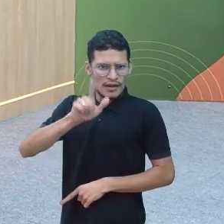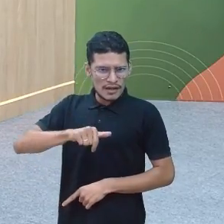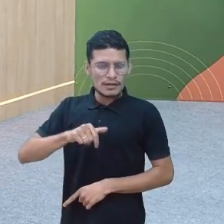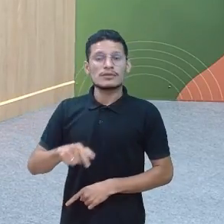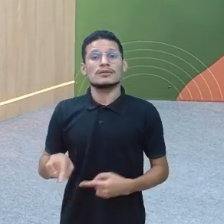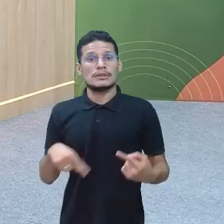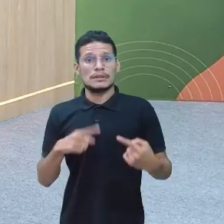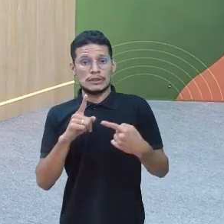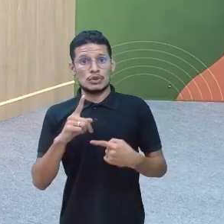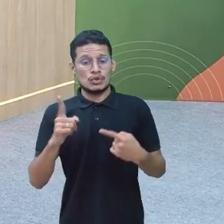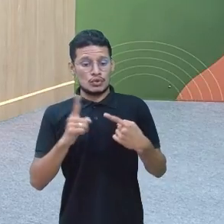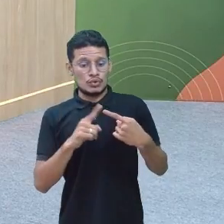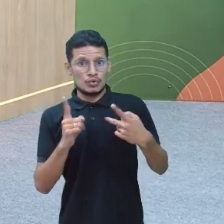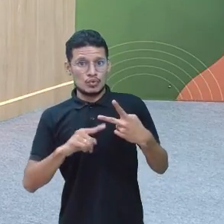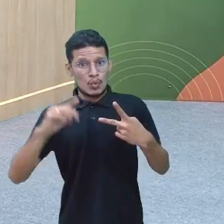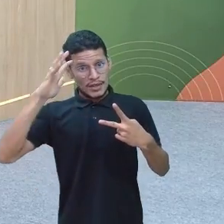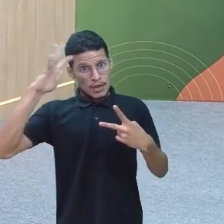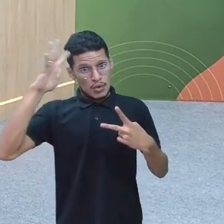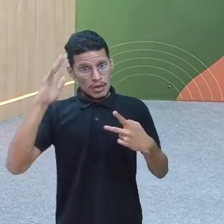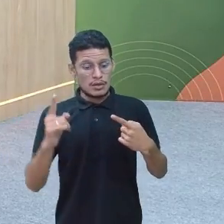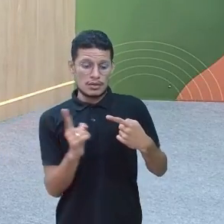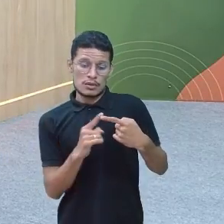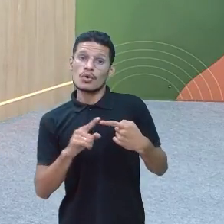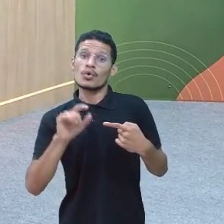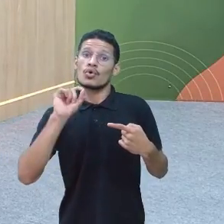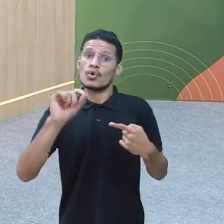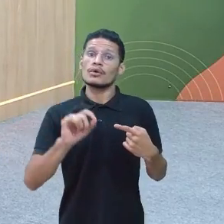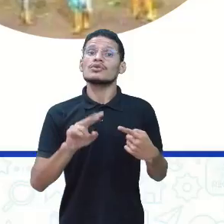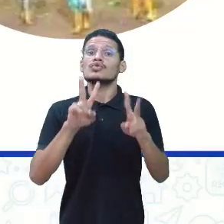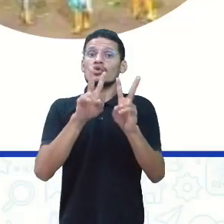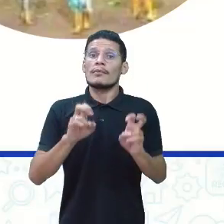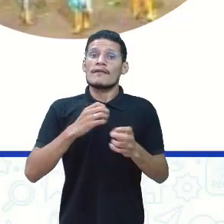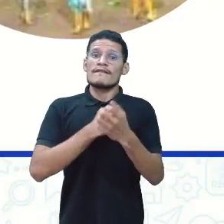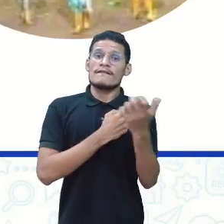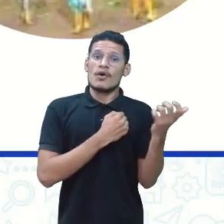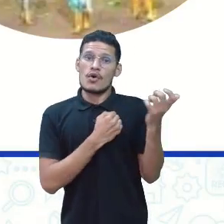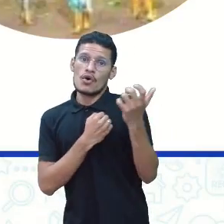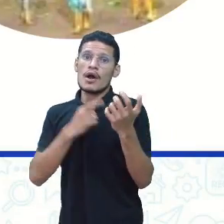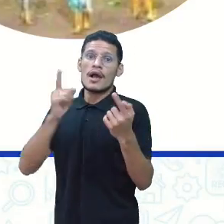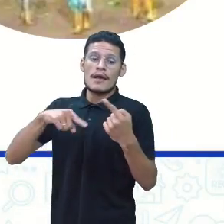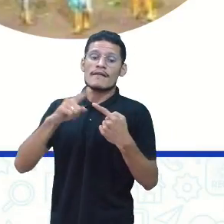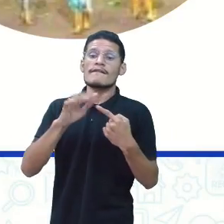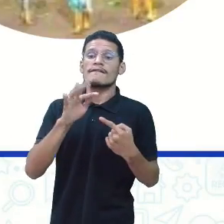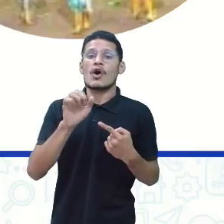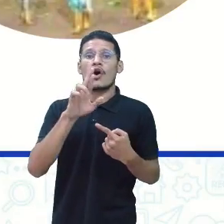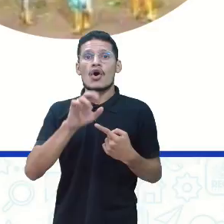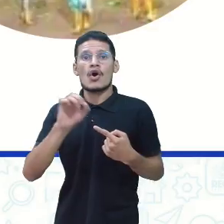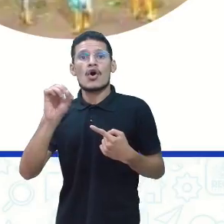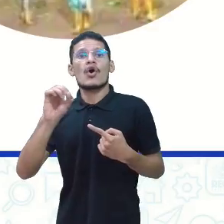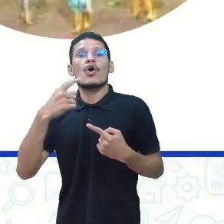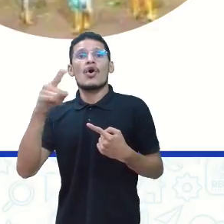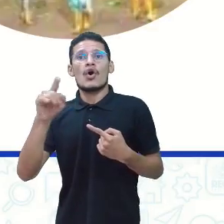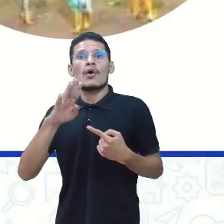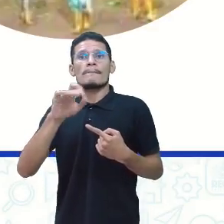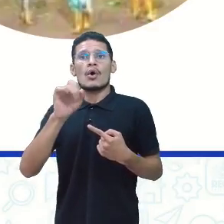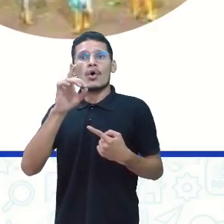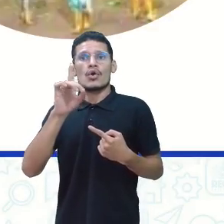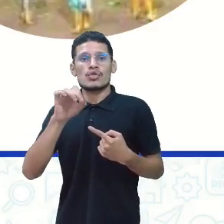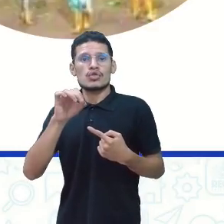teorias acerca do termo forró. Uma refere-se a forró-bodó. Forró-bodó